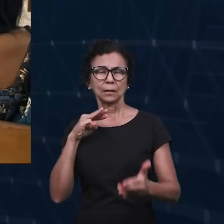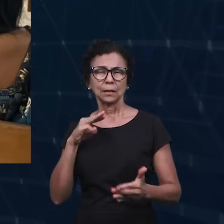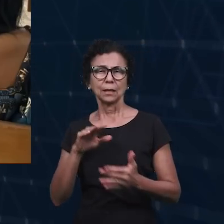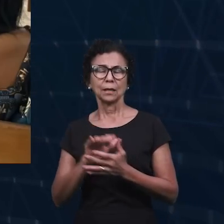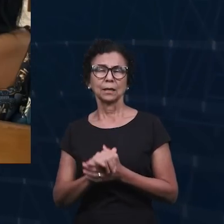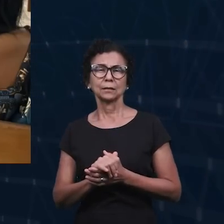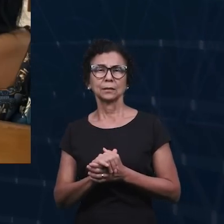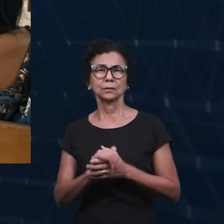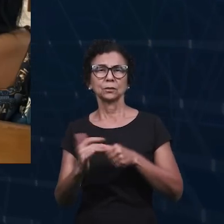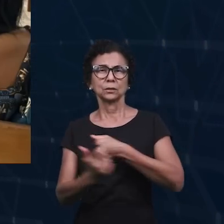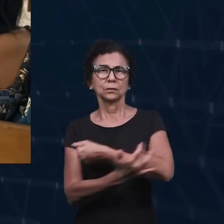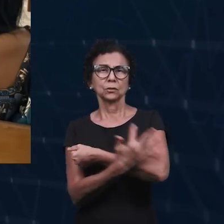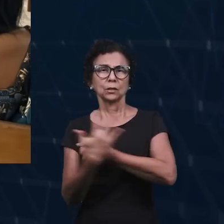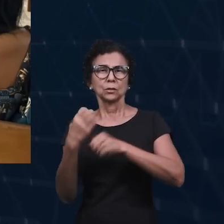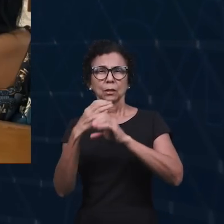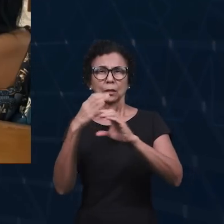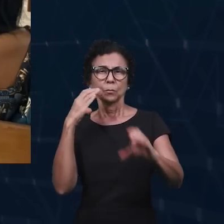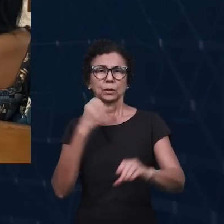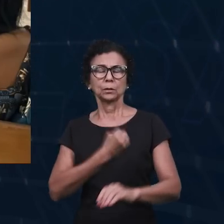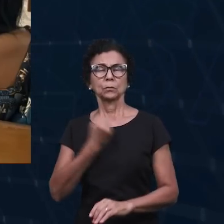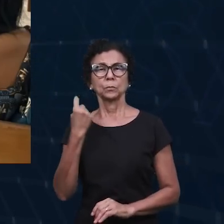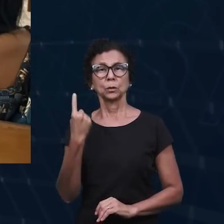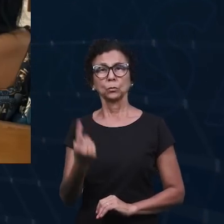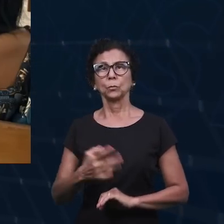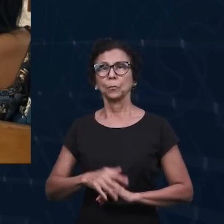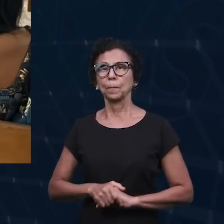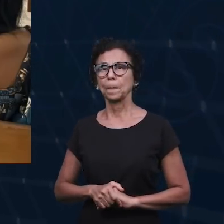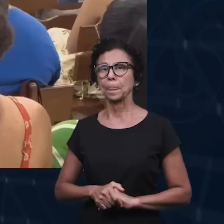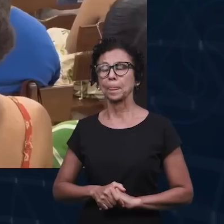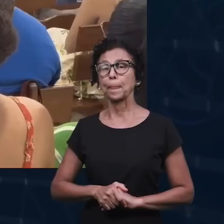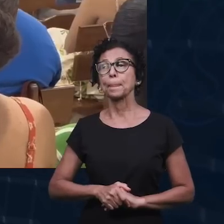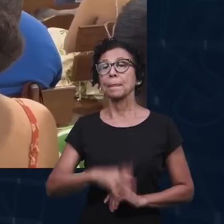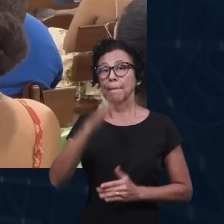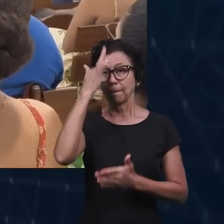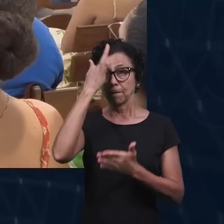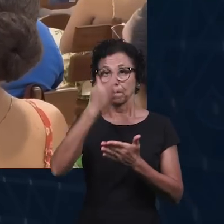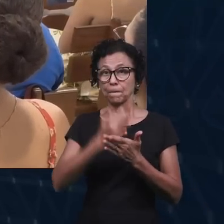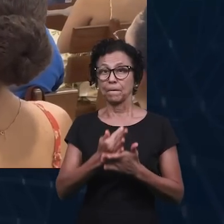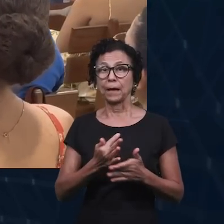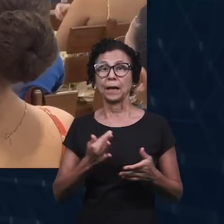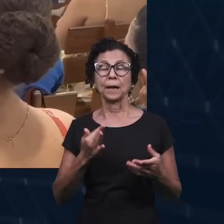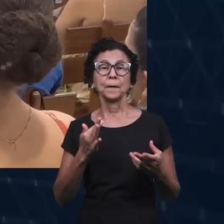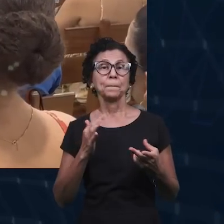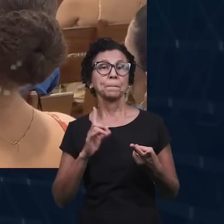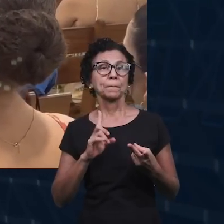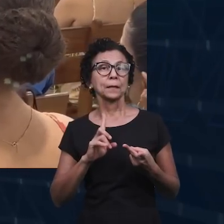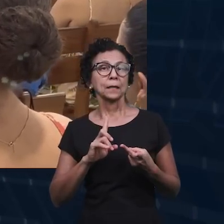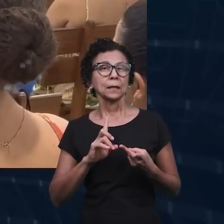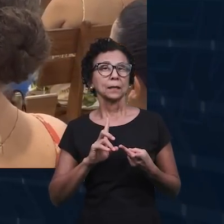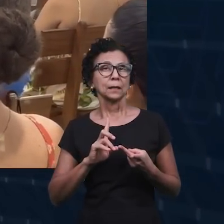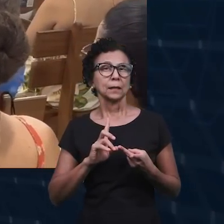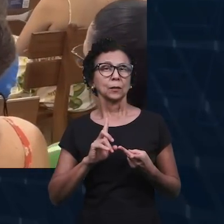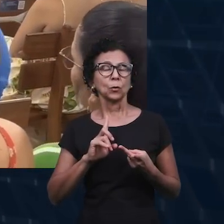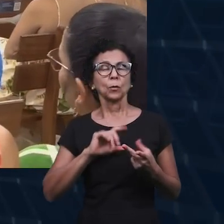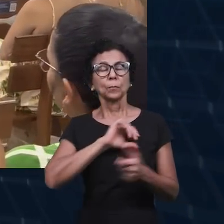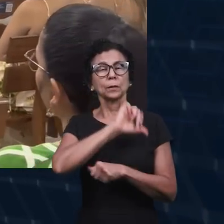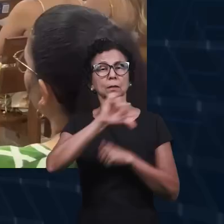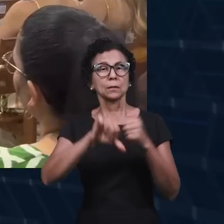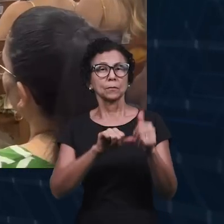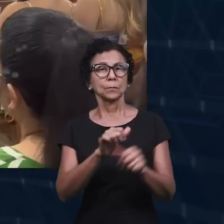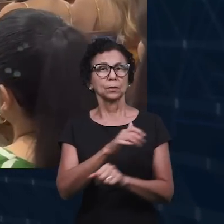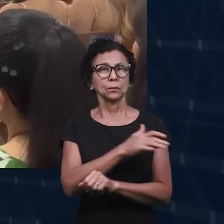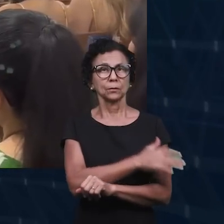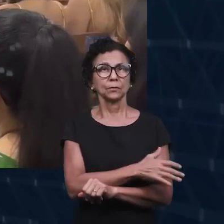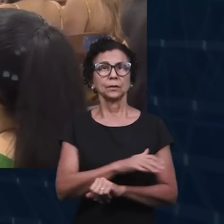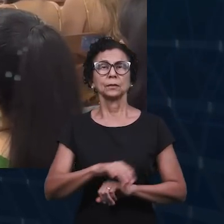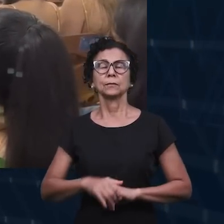tema central tratava da fé e como ela transforma vidas. O curso também contou com a participação ativa dos jovens